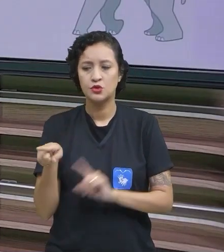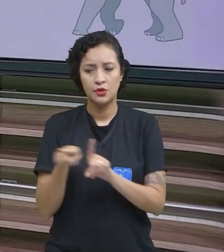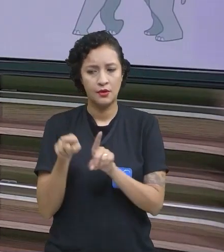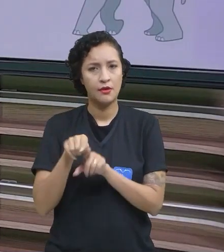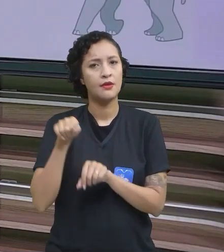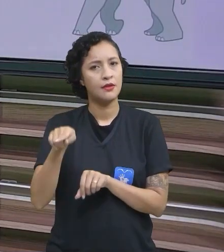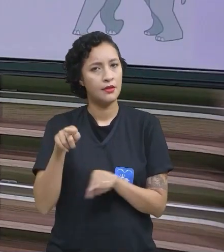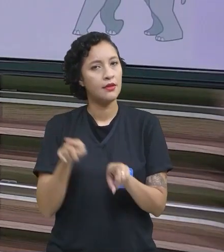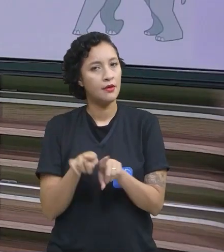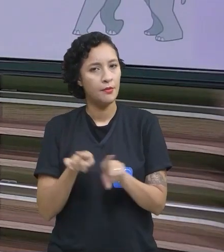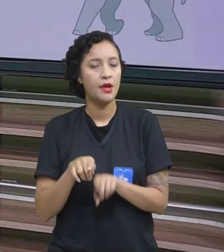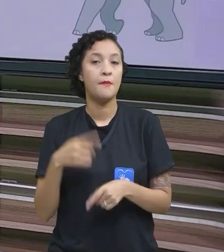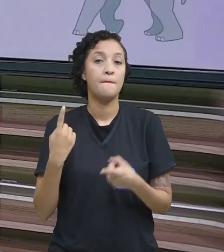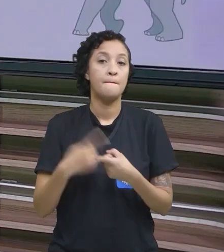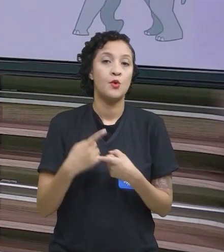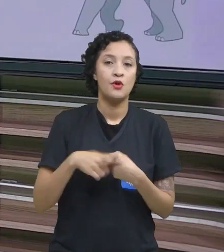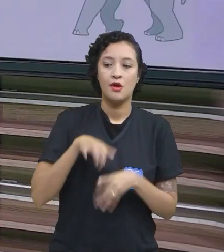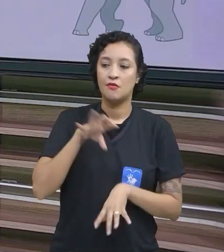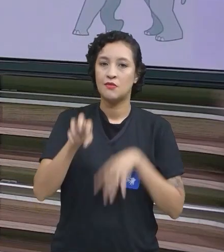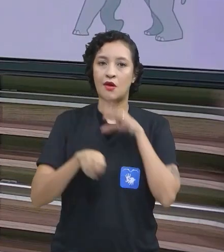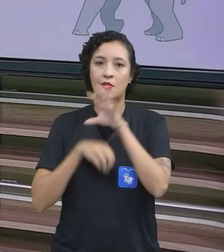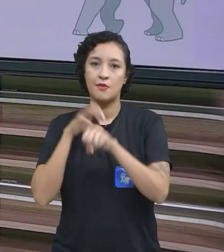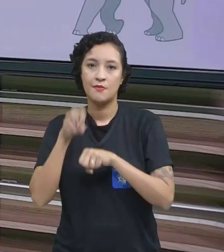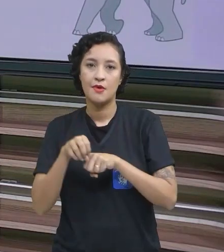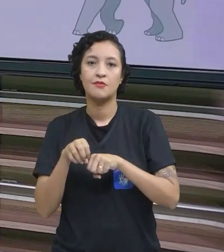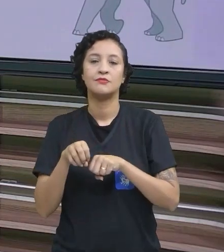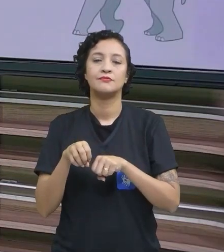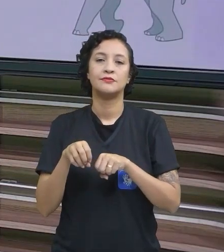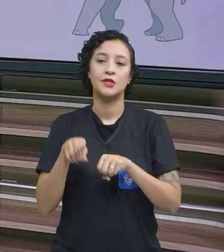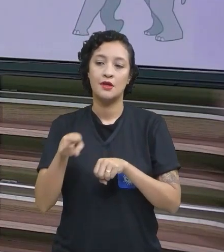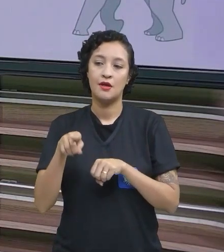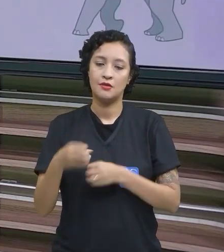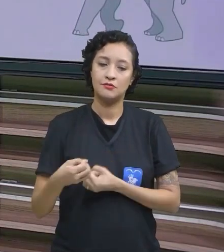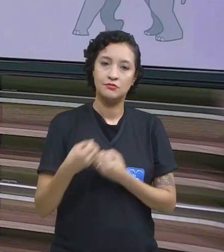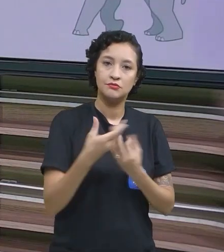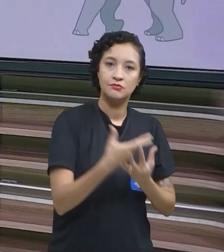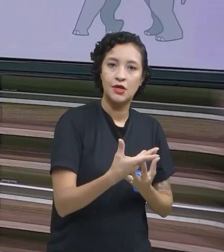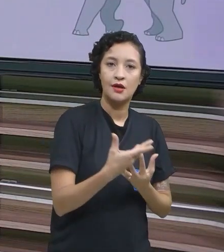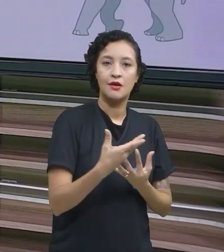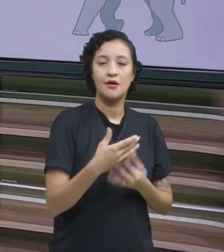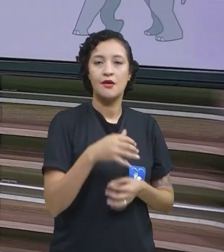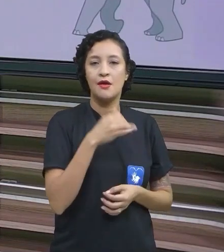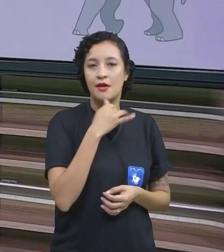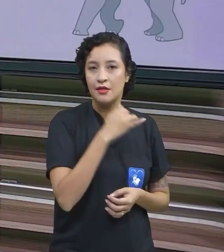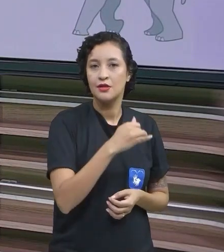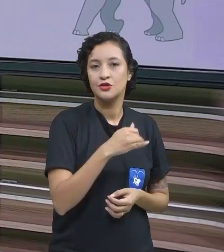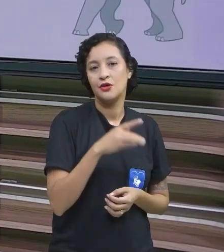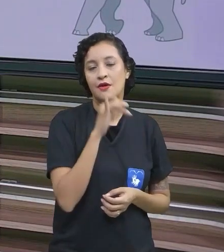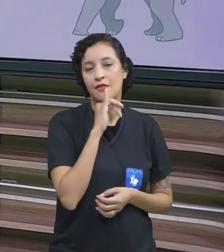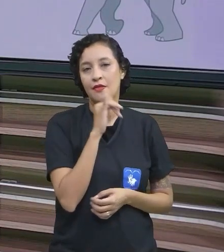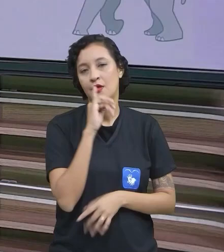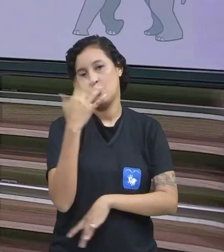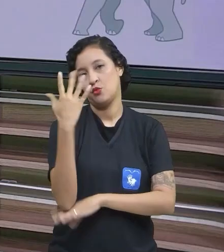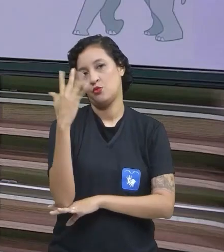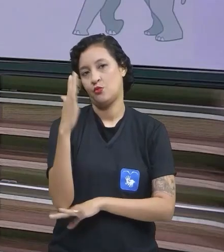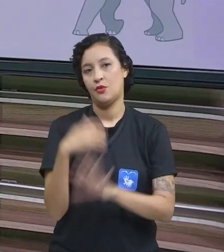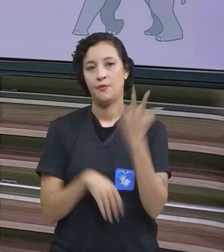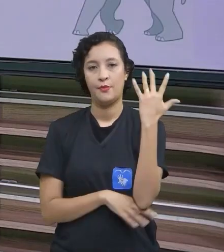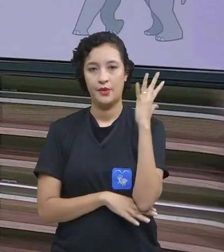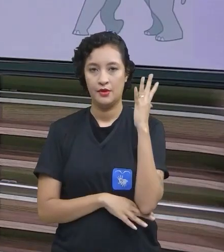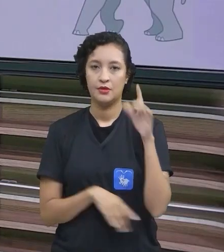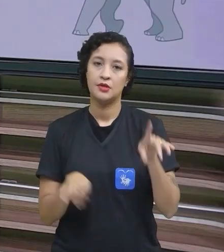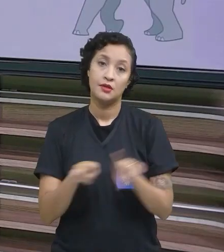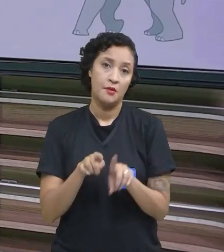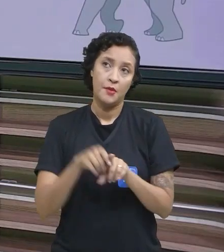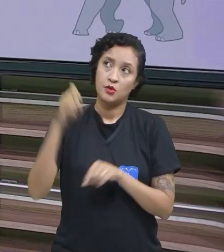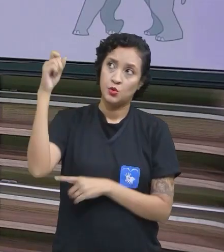consumidores consomem energia, os produtores eles liberam essa energia, né? Eles são os vegetais e também recebem a energia do sol